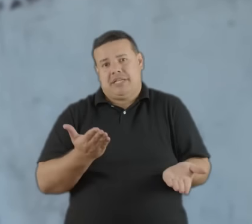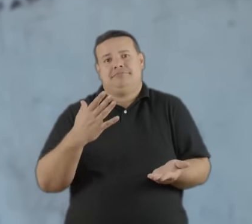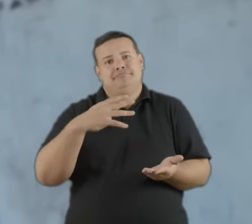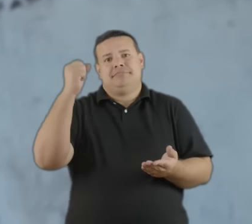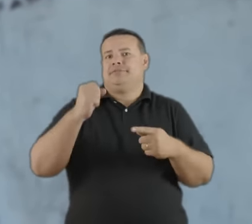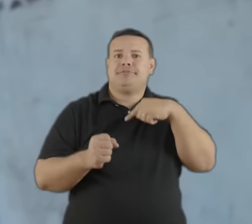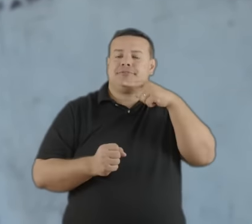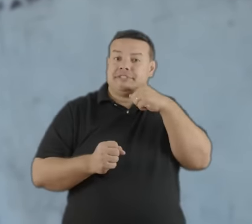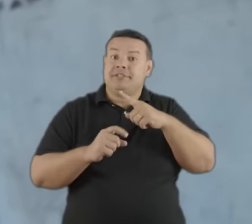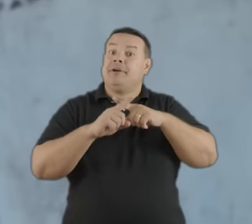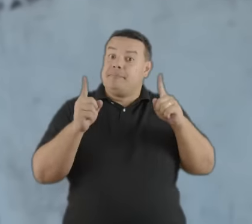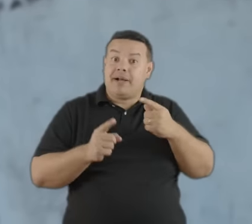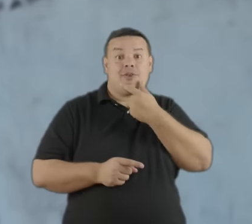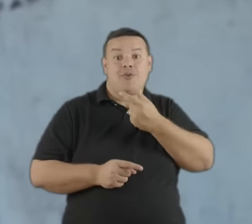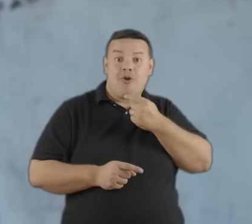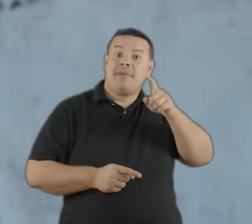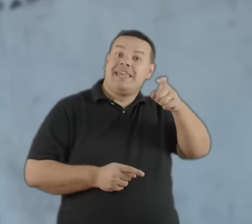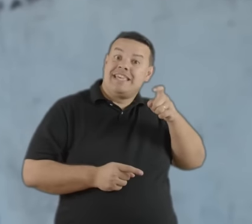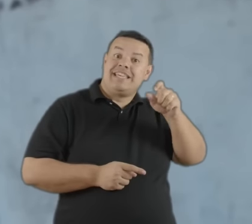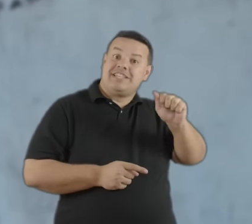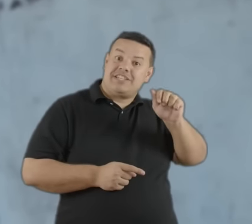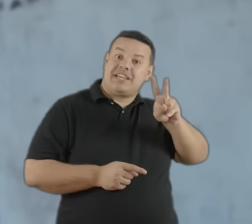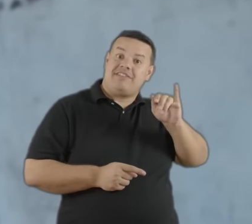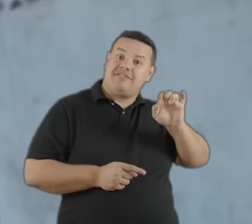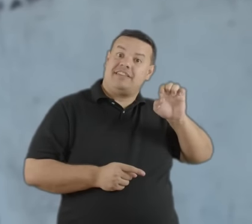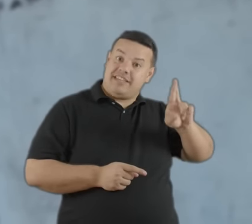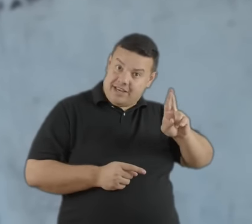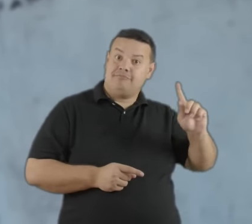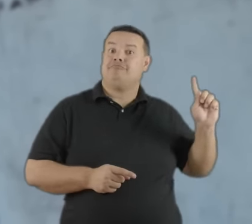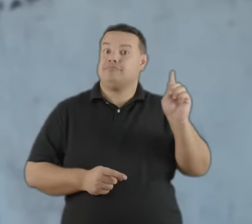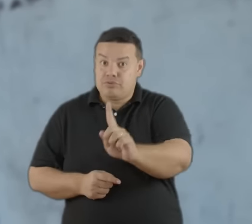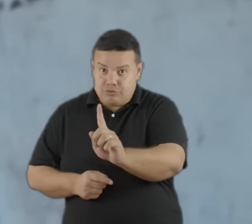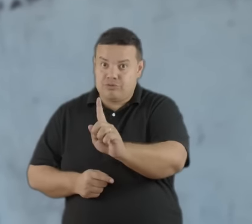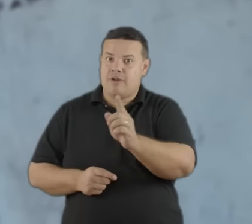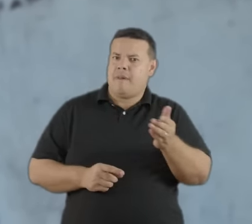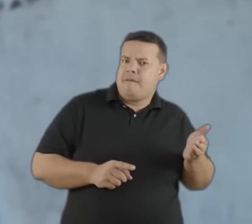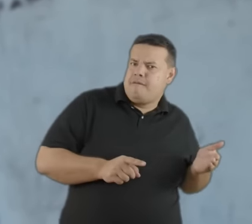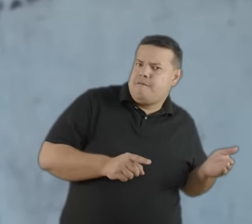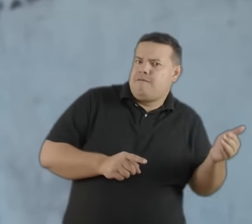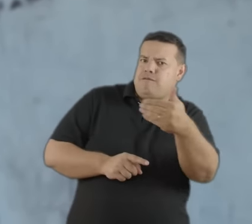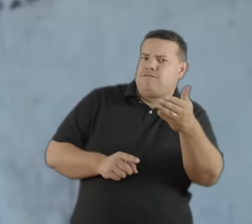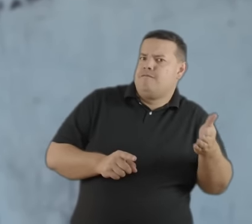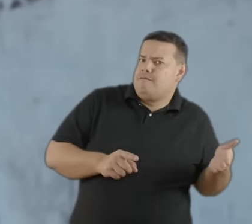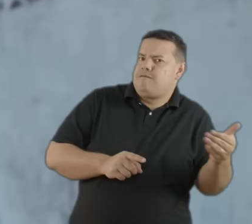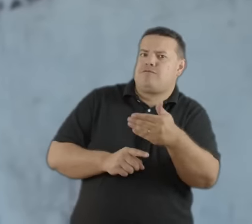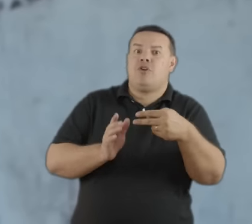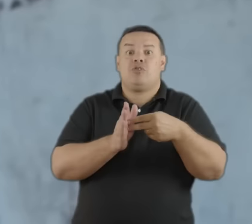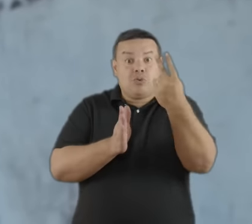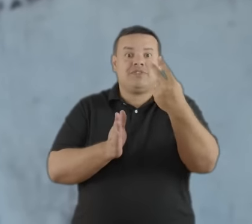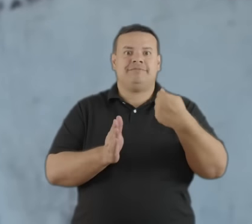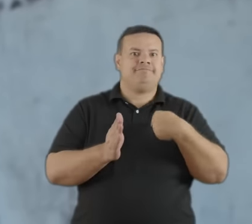Mas Xavier tem entrado no lugar de Edmilson, foi para além de fundo e deu dois cruzamentos, eu fiz dois gols de